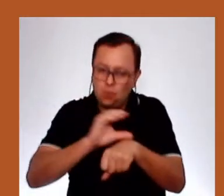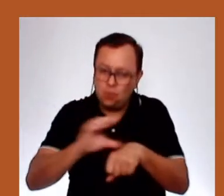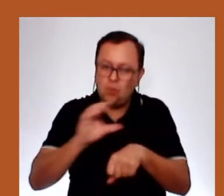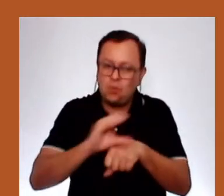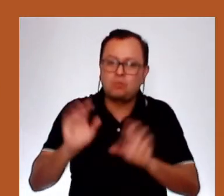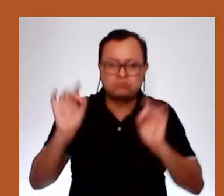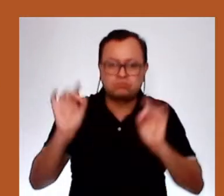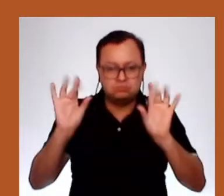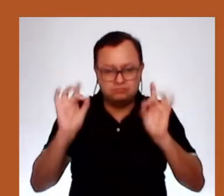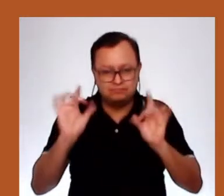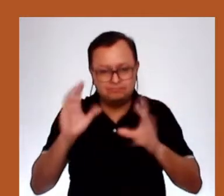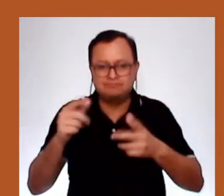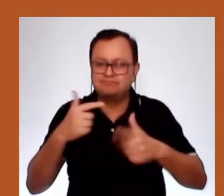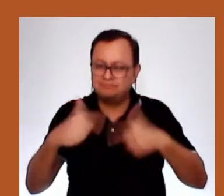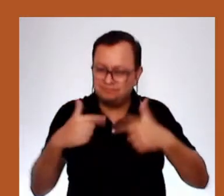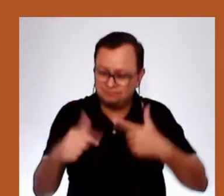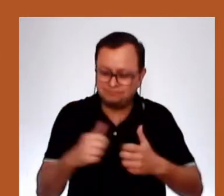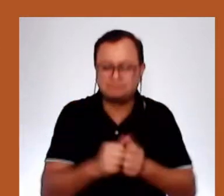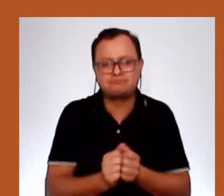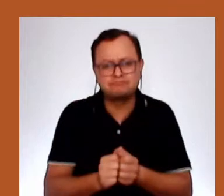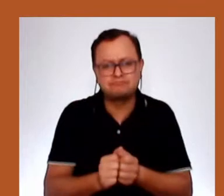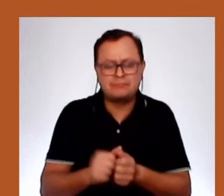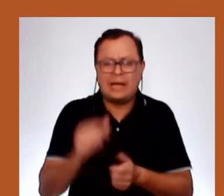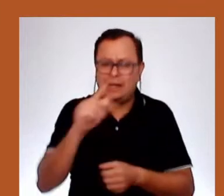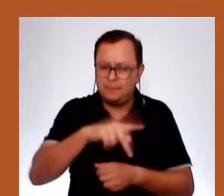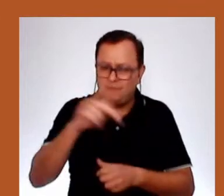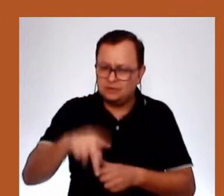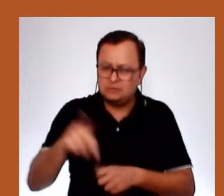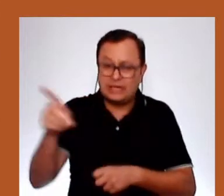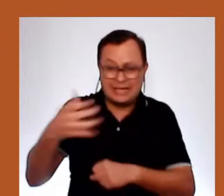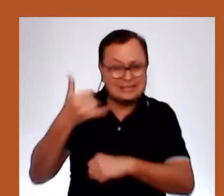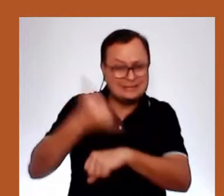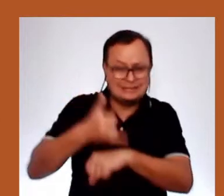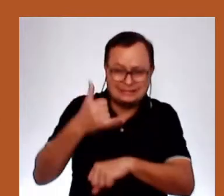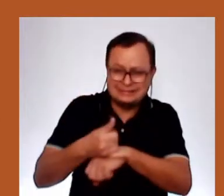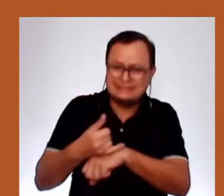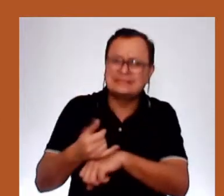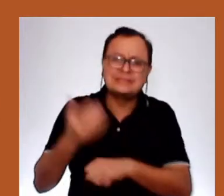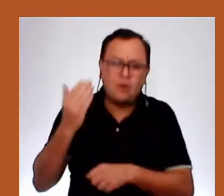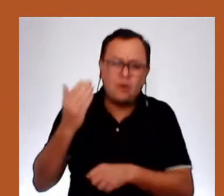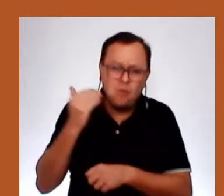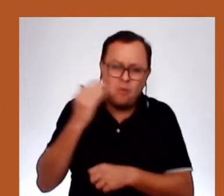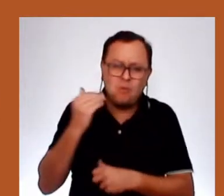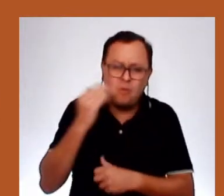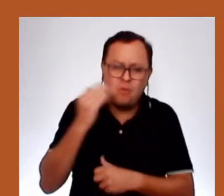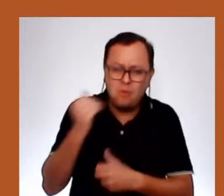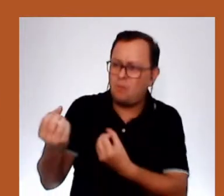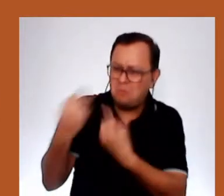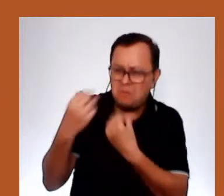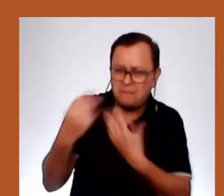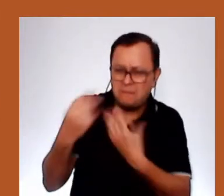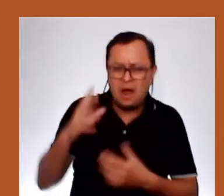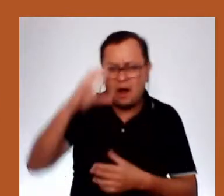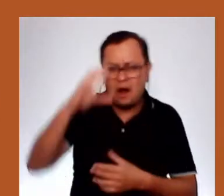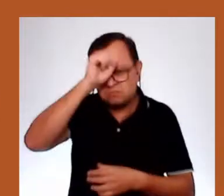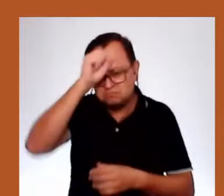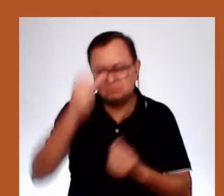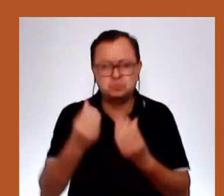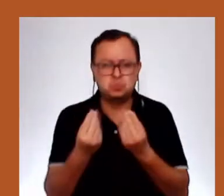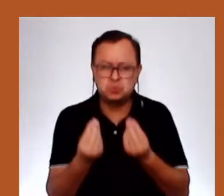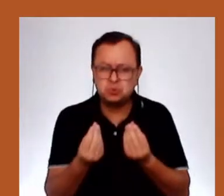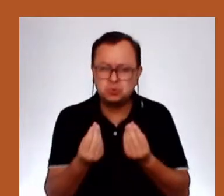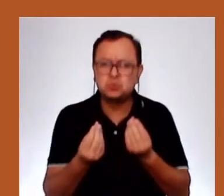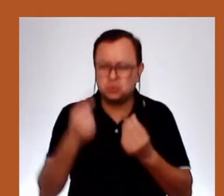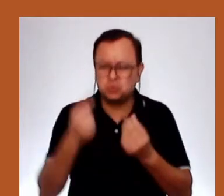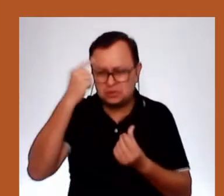Então, foi realmente, olha, ter tido um chefe como o professor Marco Túlio, acho que foi a maior honra, a maior universidade em cuidados